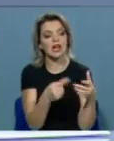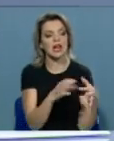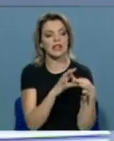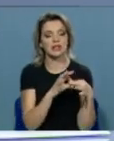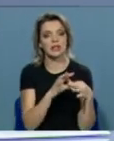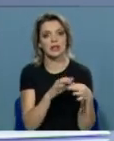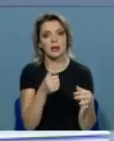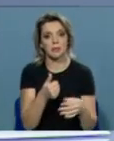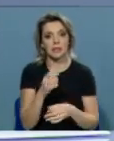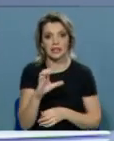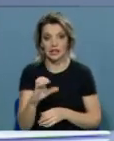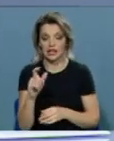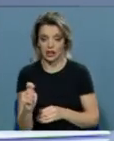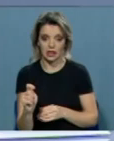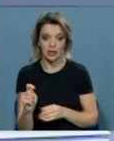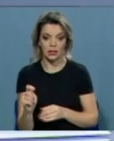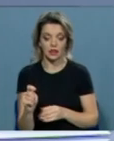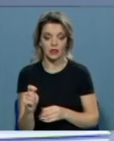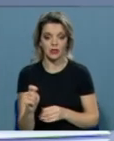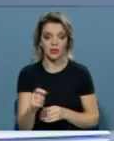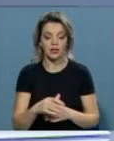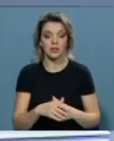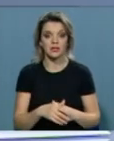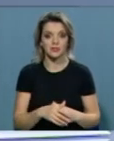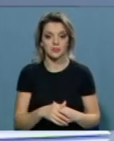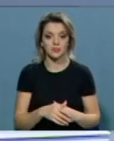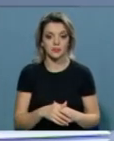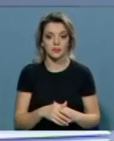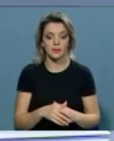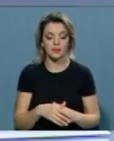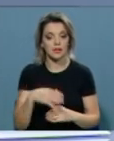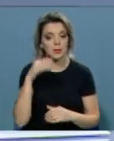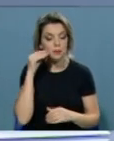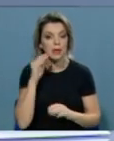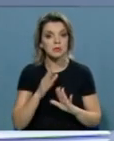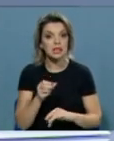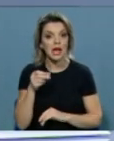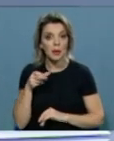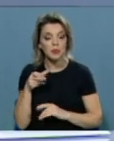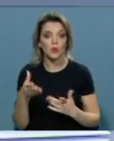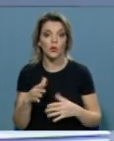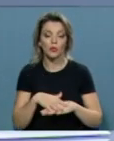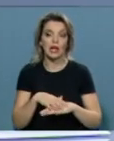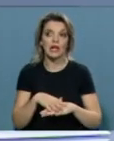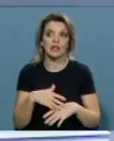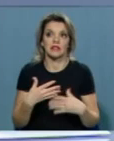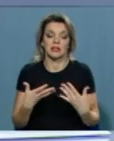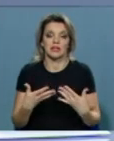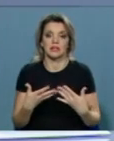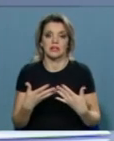ligação brutal o bc e a todos os bancos têm e tem que ser rápidos porque se dá cairmos no